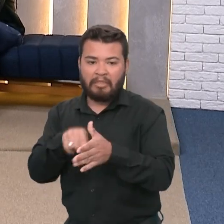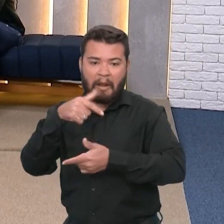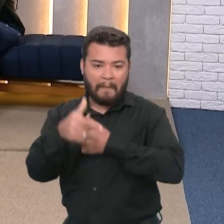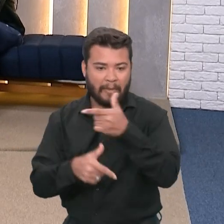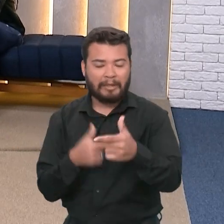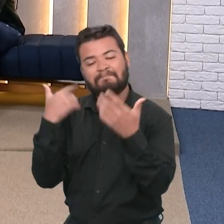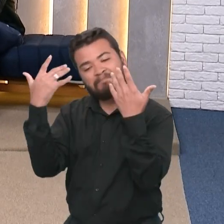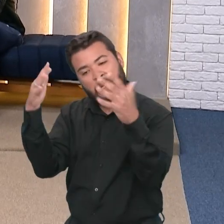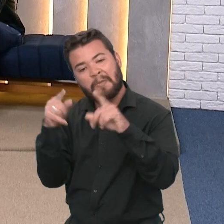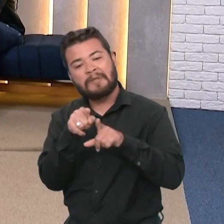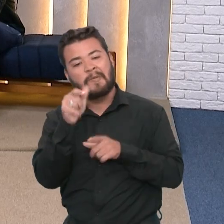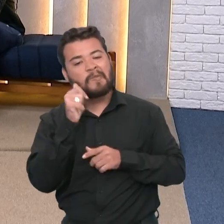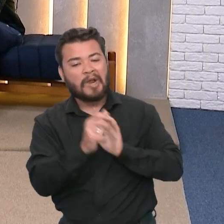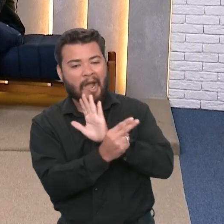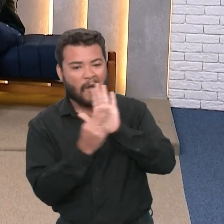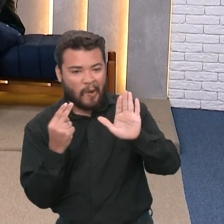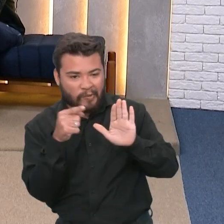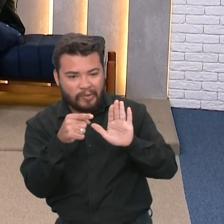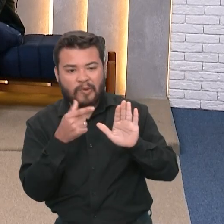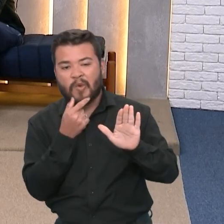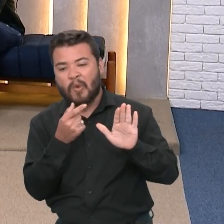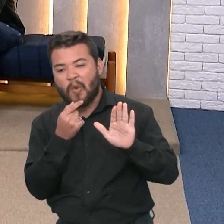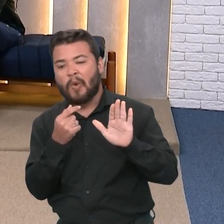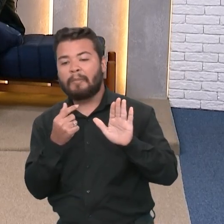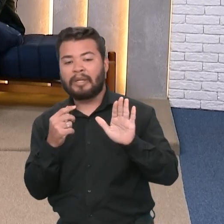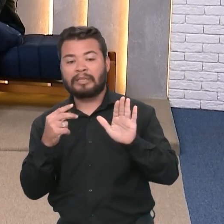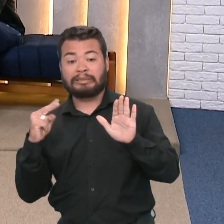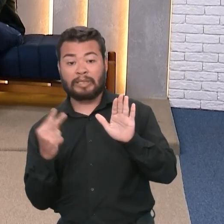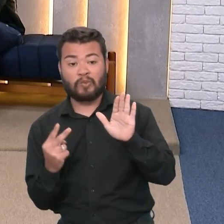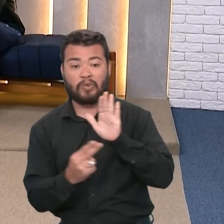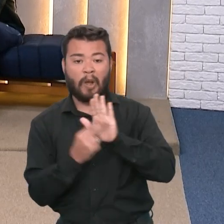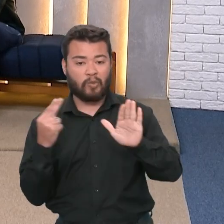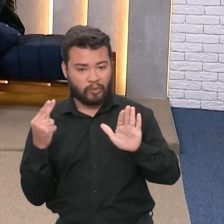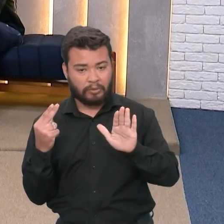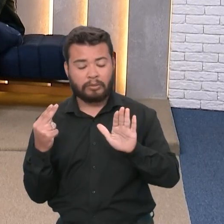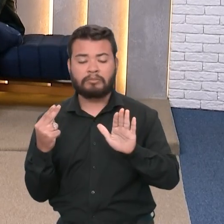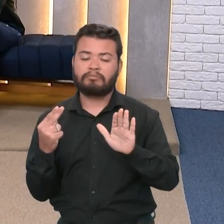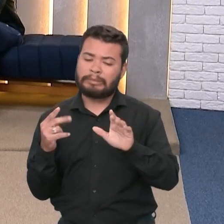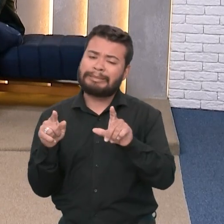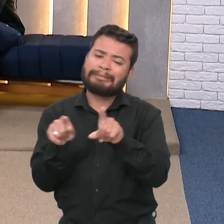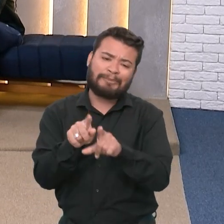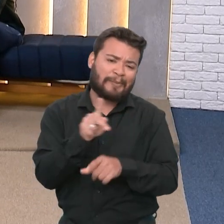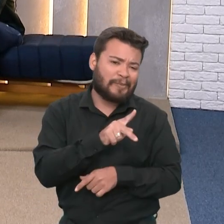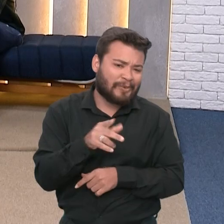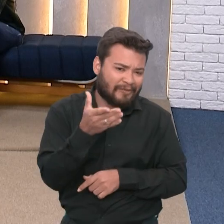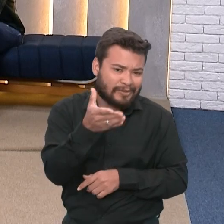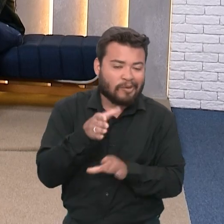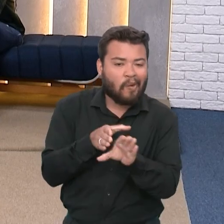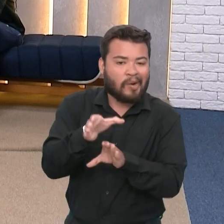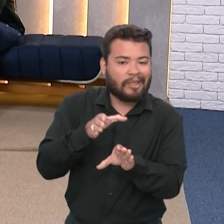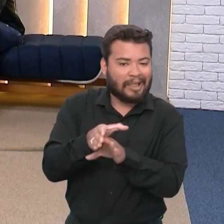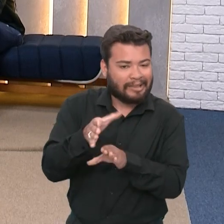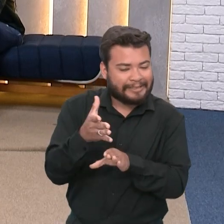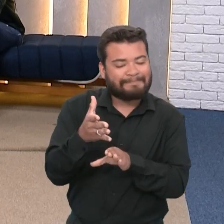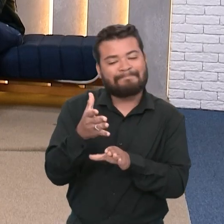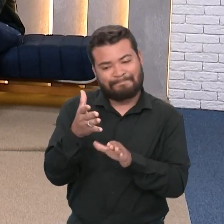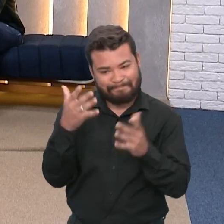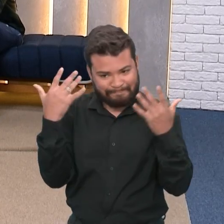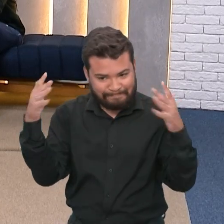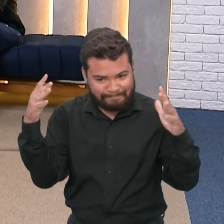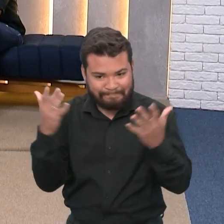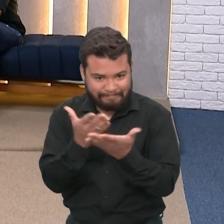como esse, o Pablo como coautor também, e o professor na coordenação desse trabalho, que com certeza vai gerar muitos frutos, e